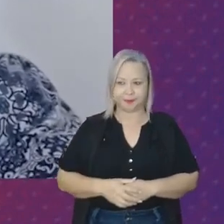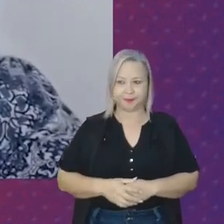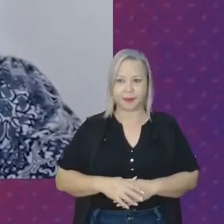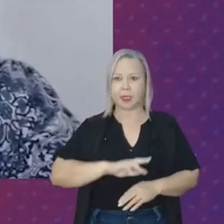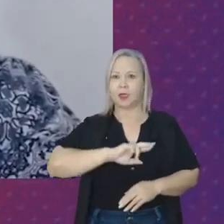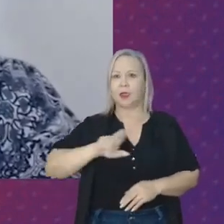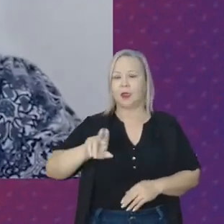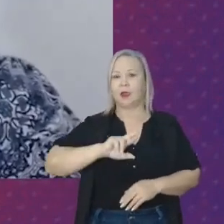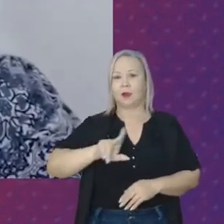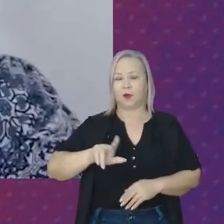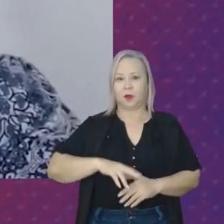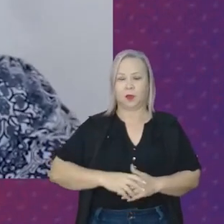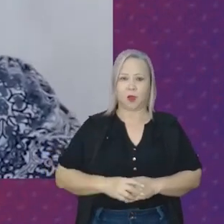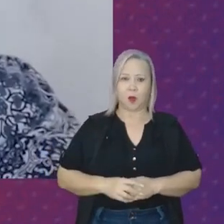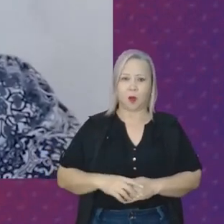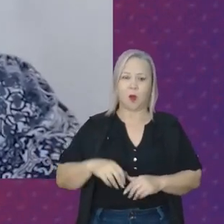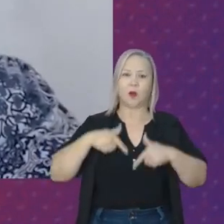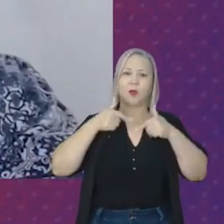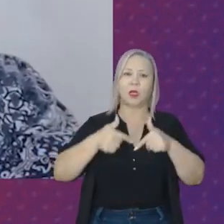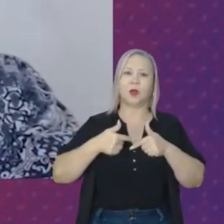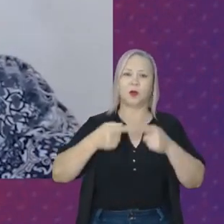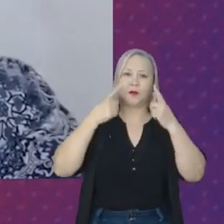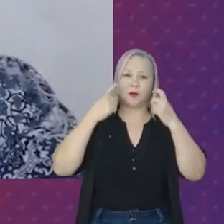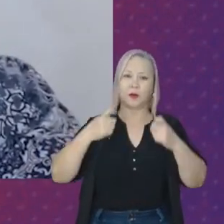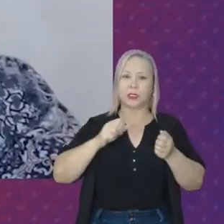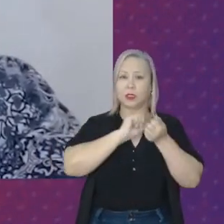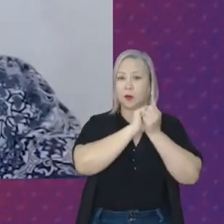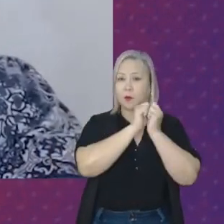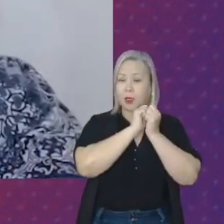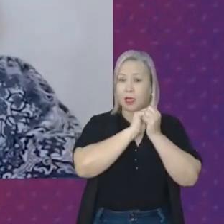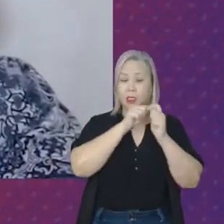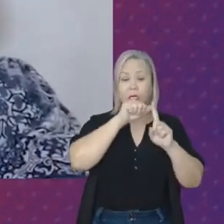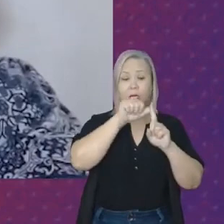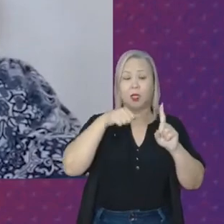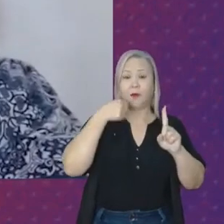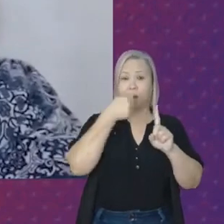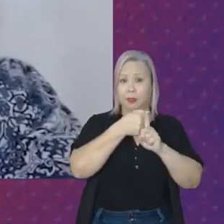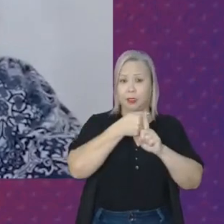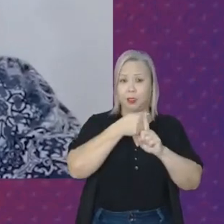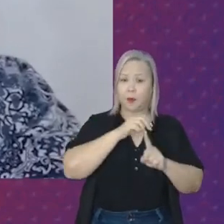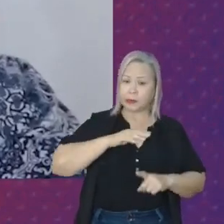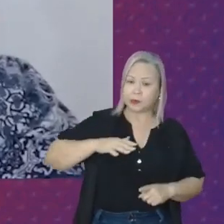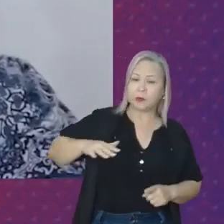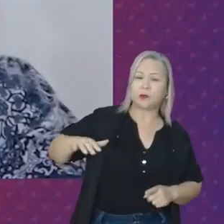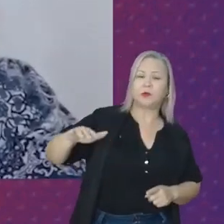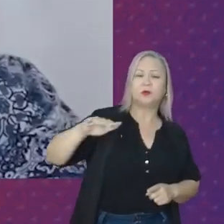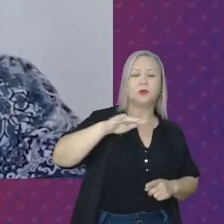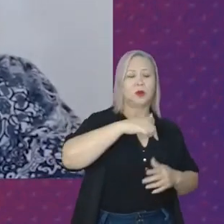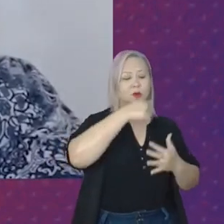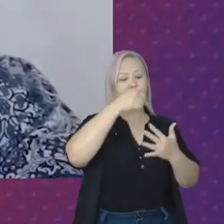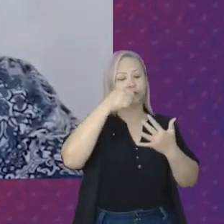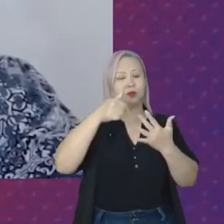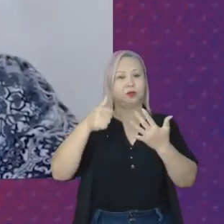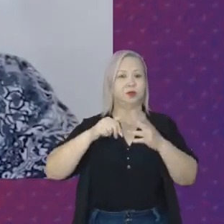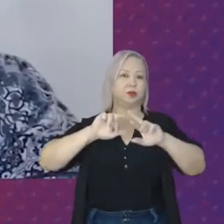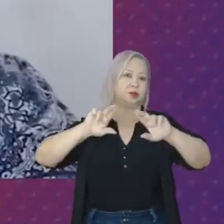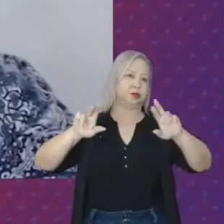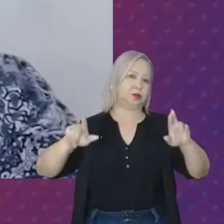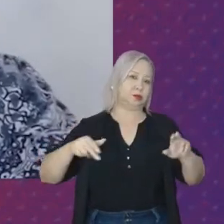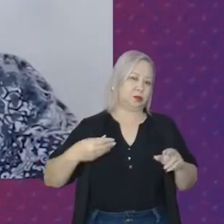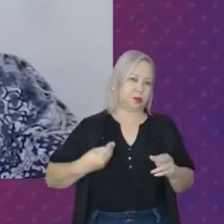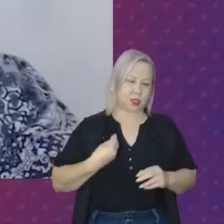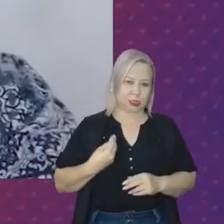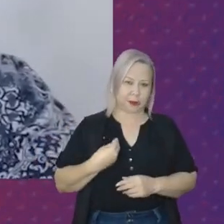só na luta da violência doméstica e na luta do feminicídio, mas em todas as esferas da nossa vida. A gente tem